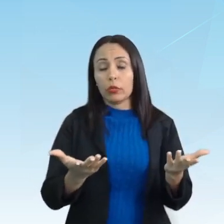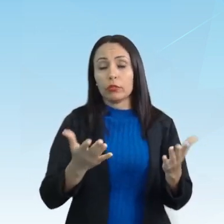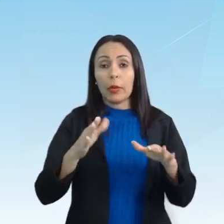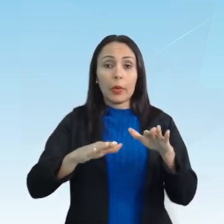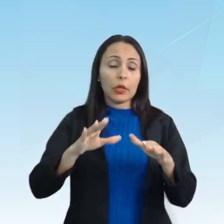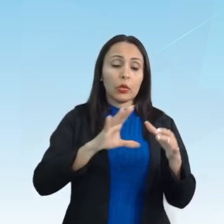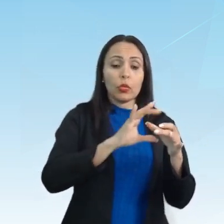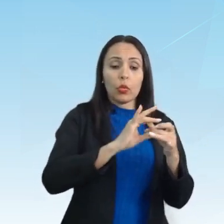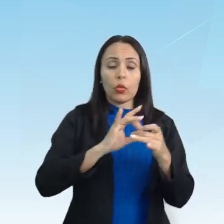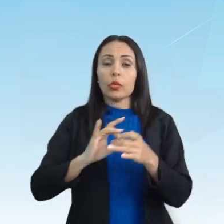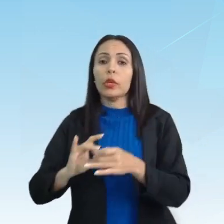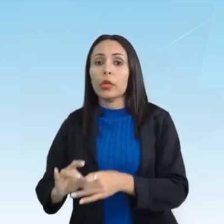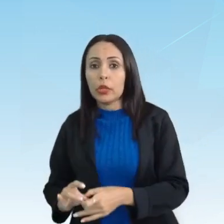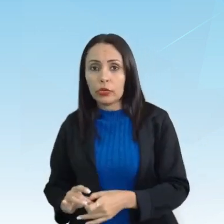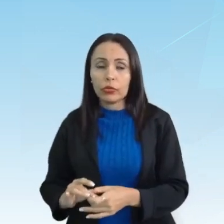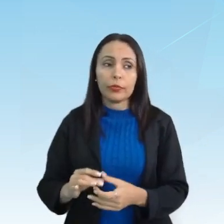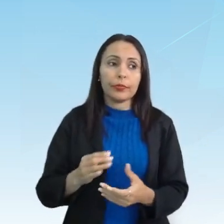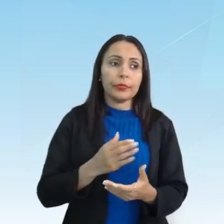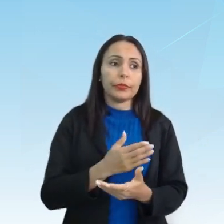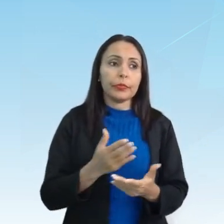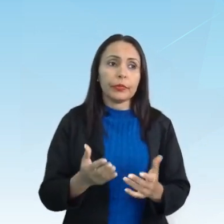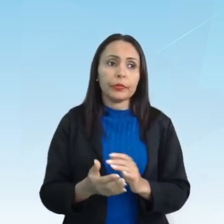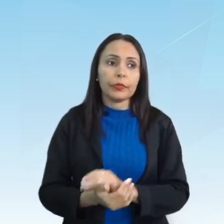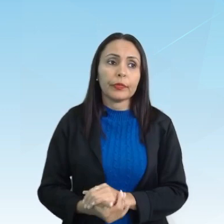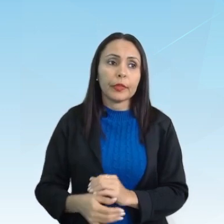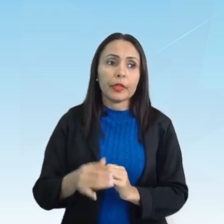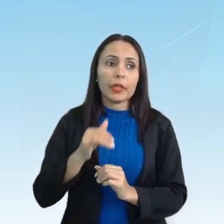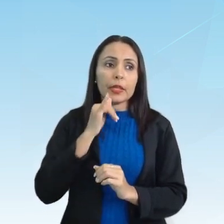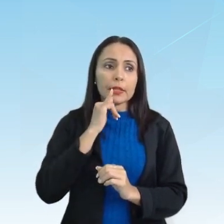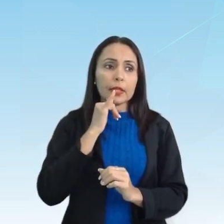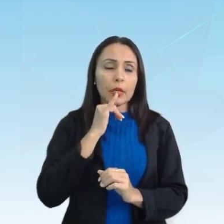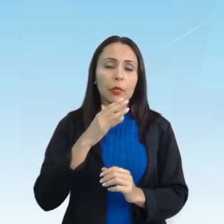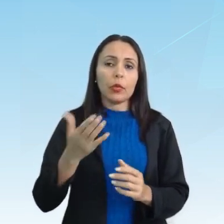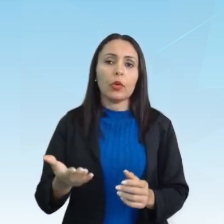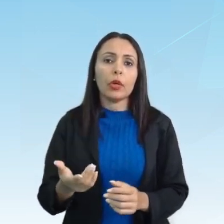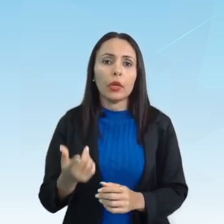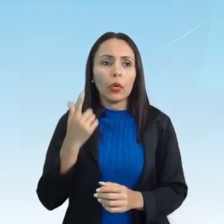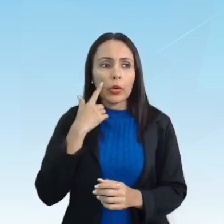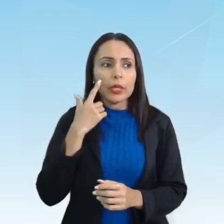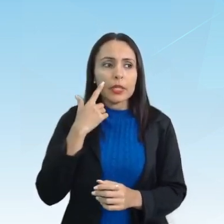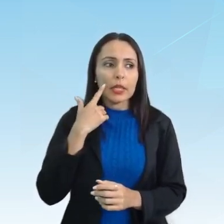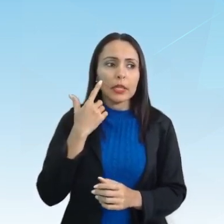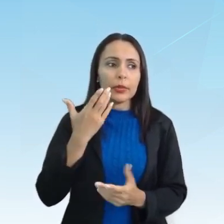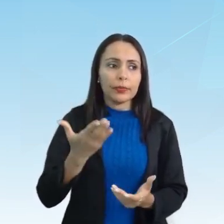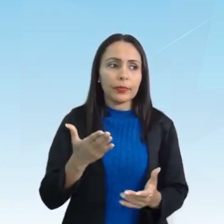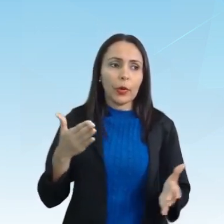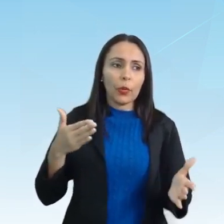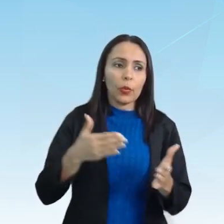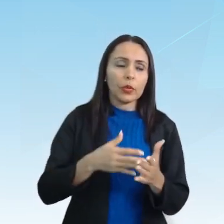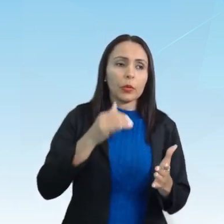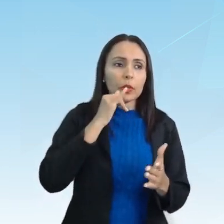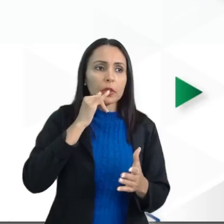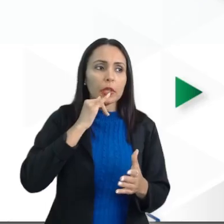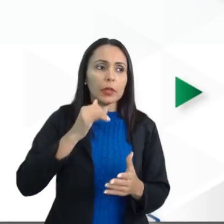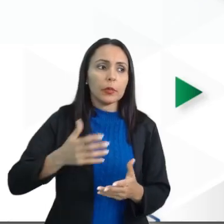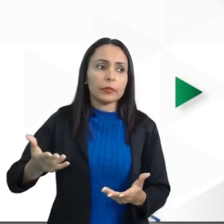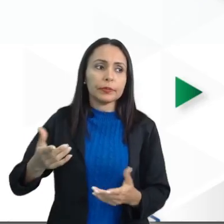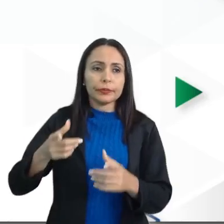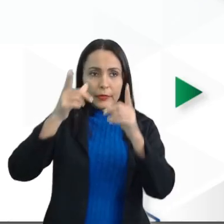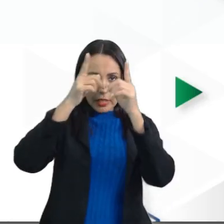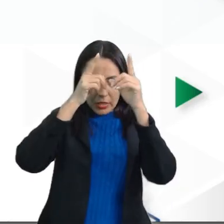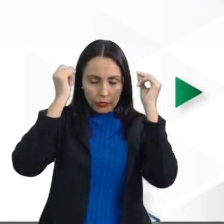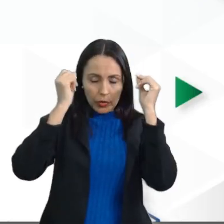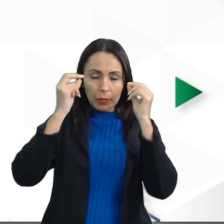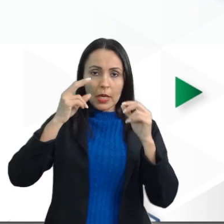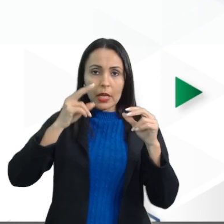é a situação. Acabamos de ver exemplos com o verbo assistir. Olha só esse último exemplo. A enfermeira